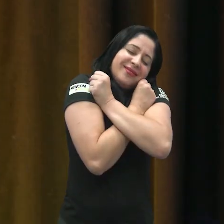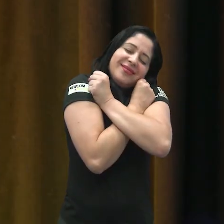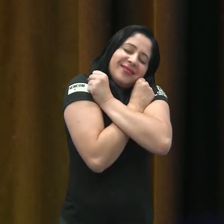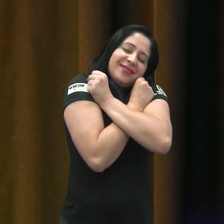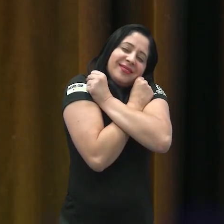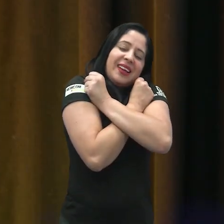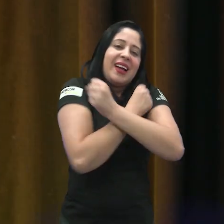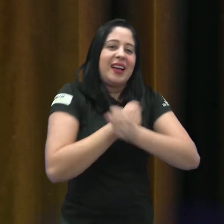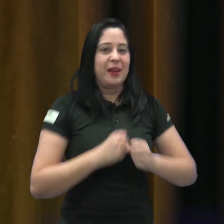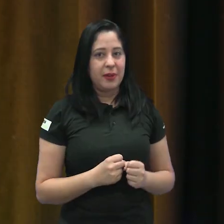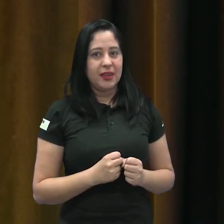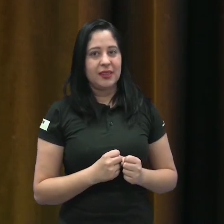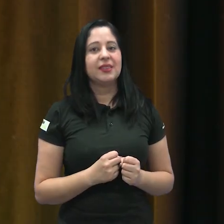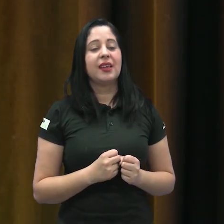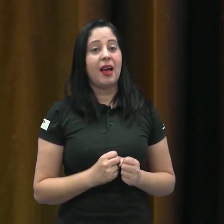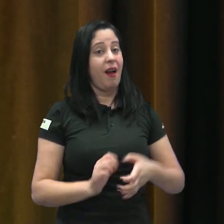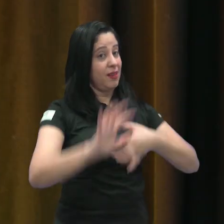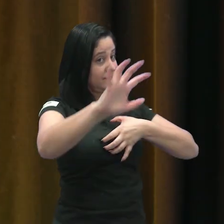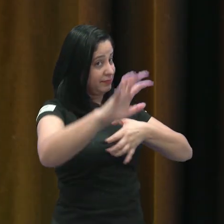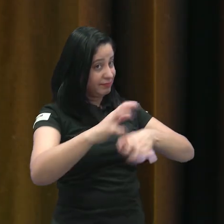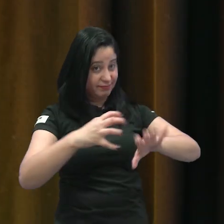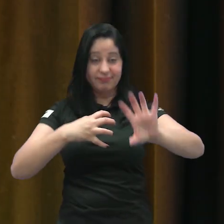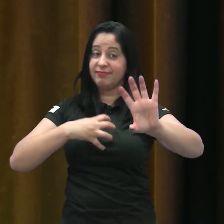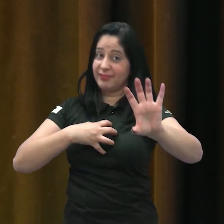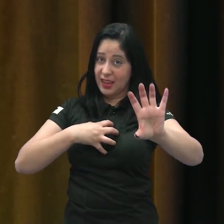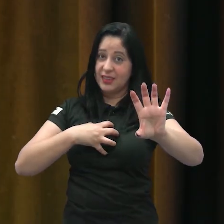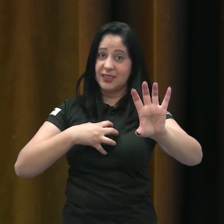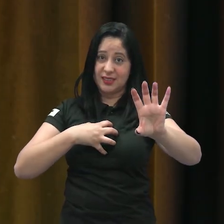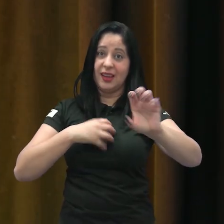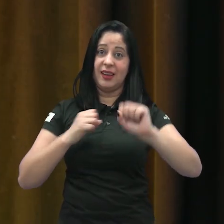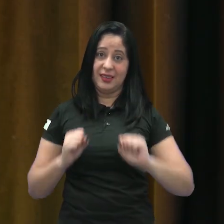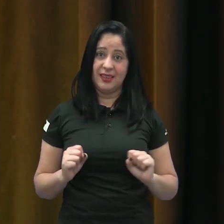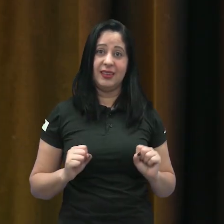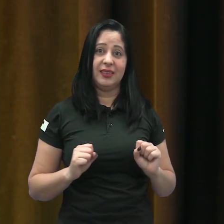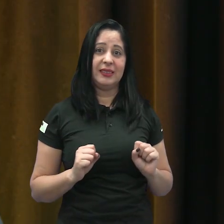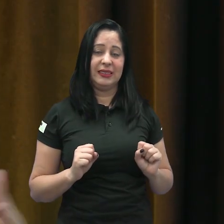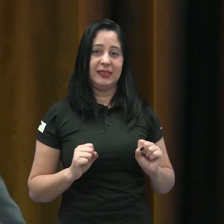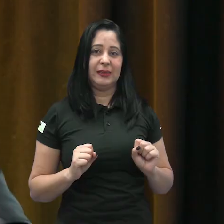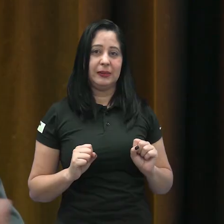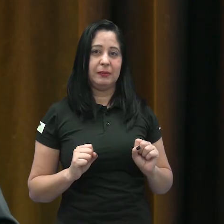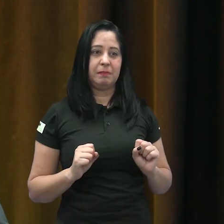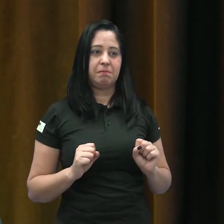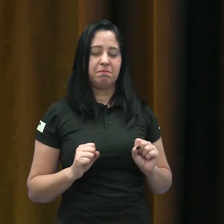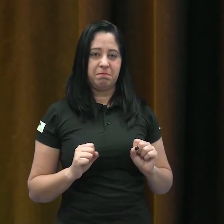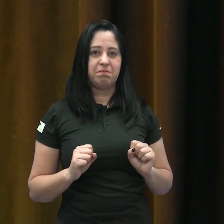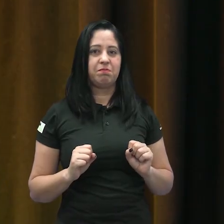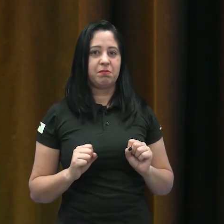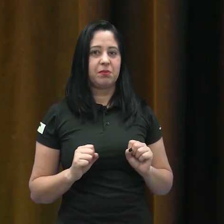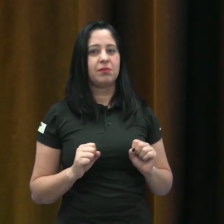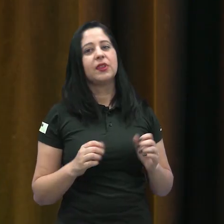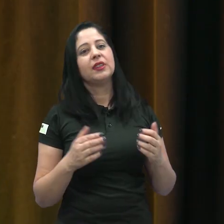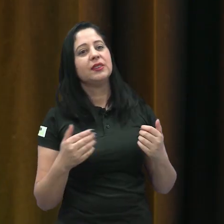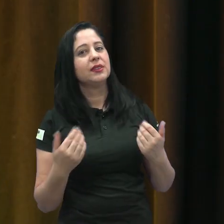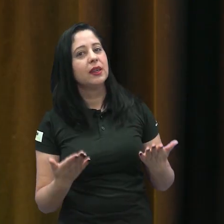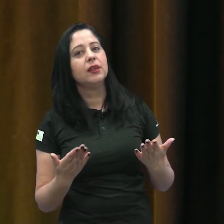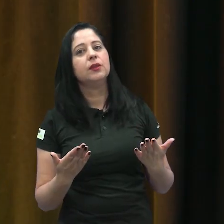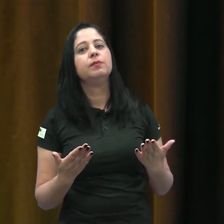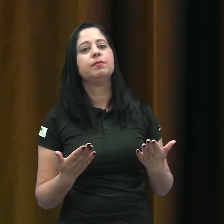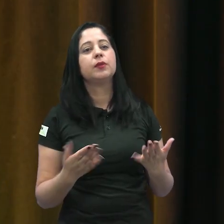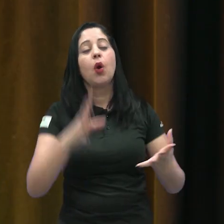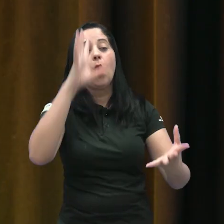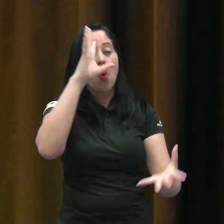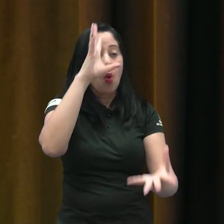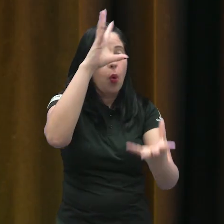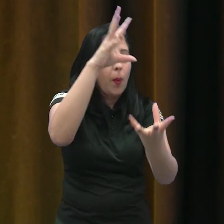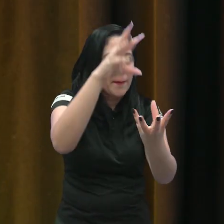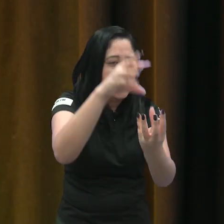as pessoas, se colocar no lugar do outro, né? E eu falo que para a gente conseguir